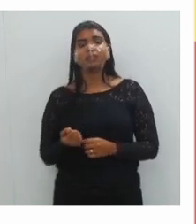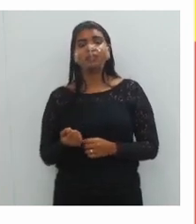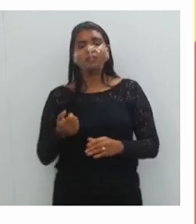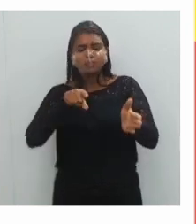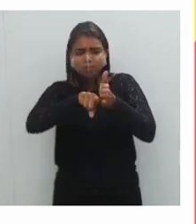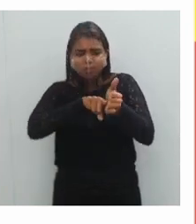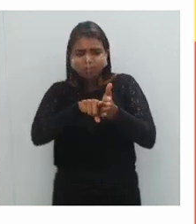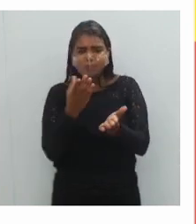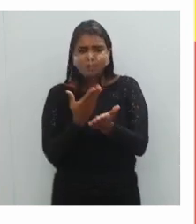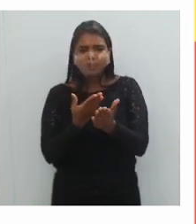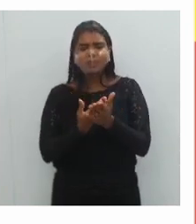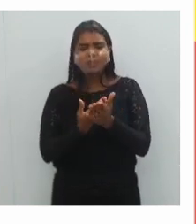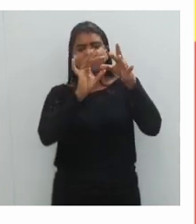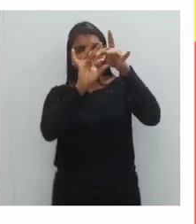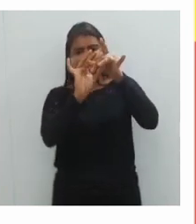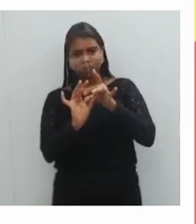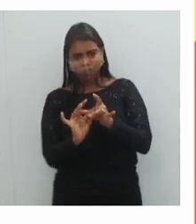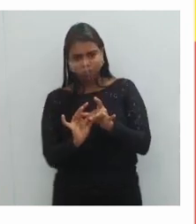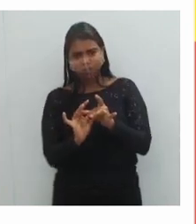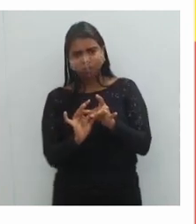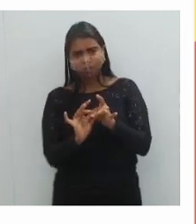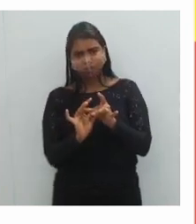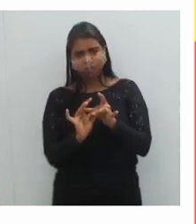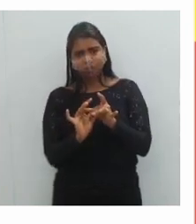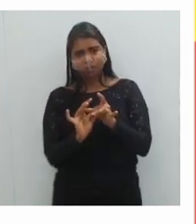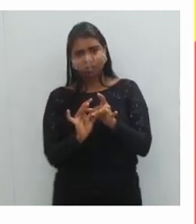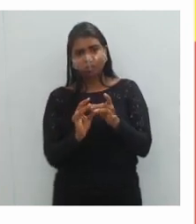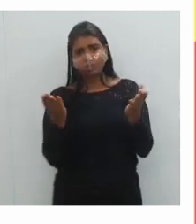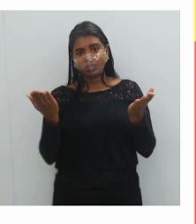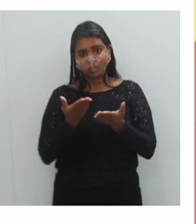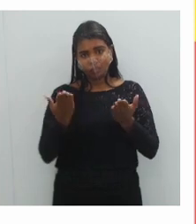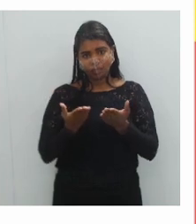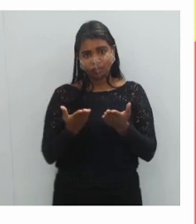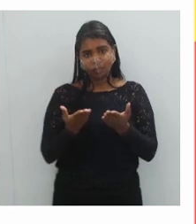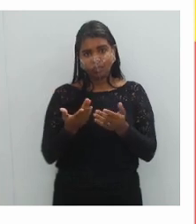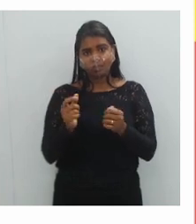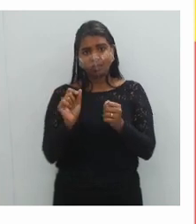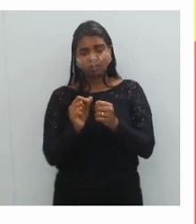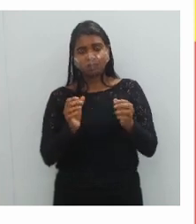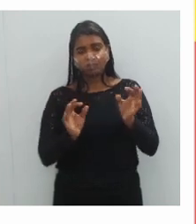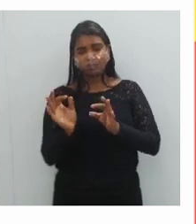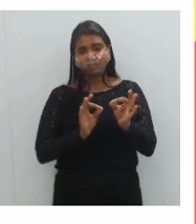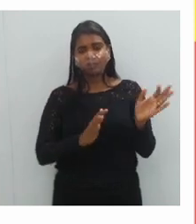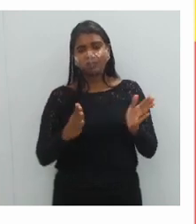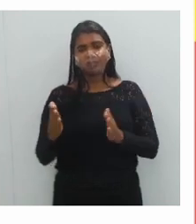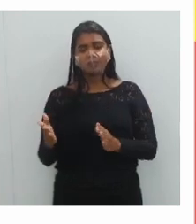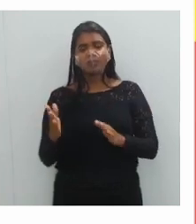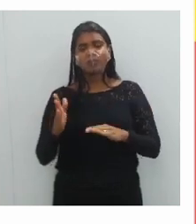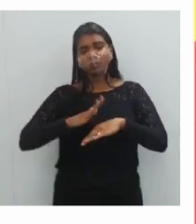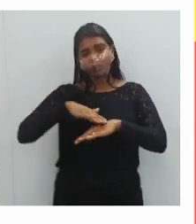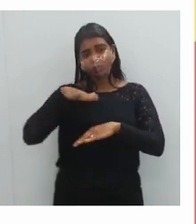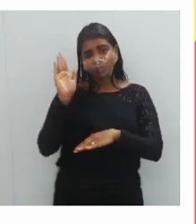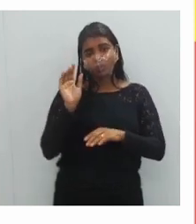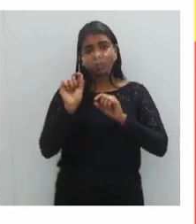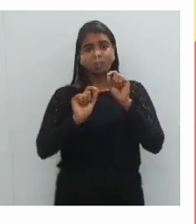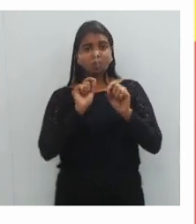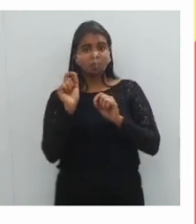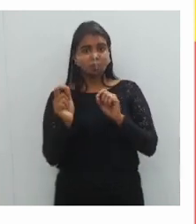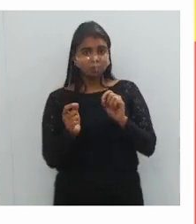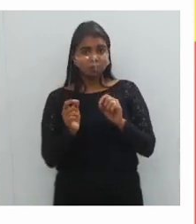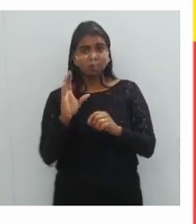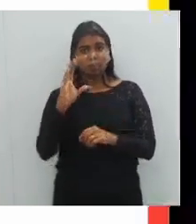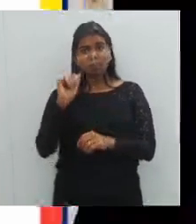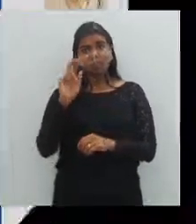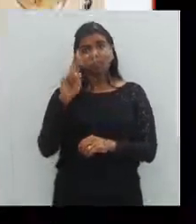mergulhe no contexto, no momento no qual ela foi produzida, tá bom? Muito mais do que no